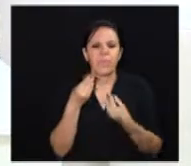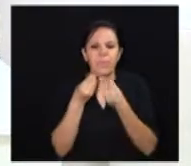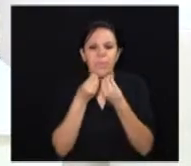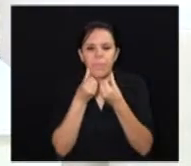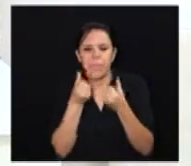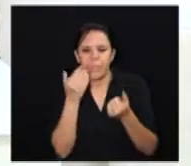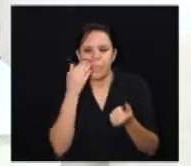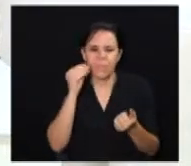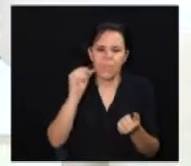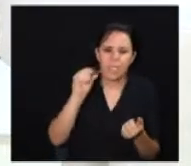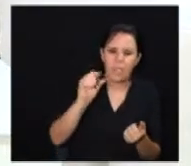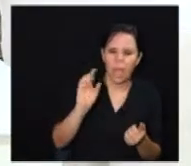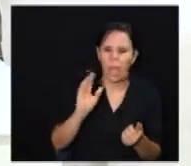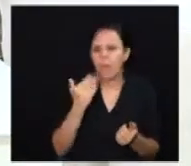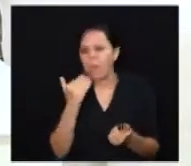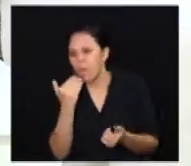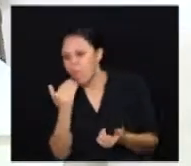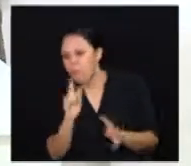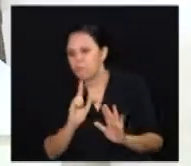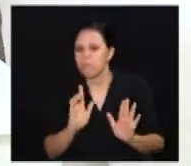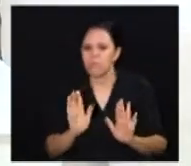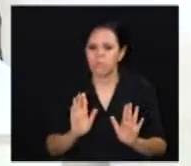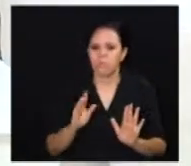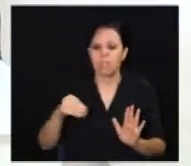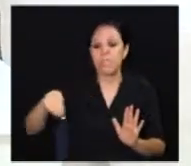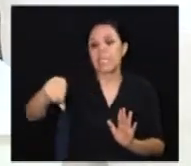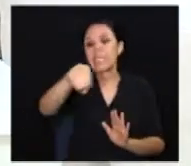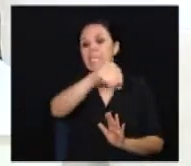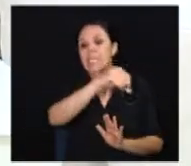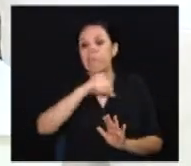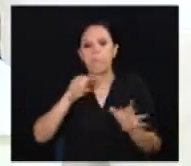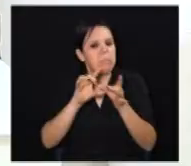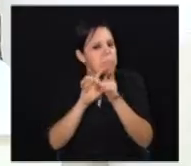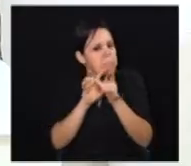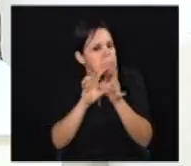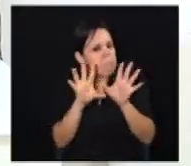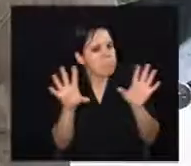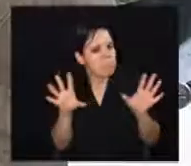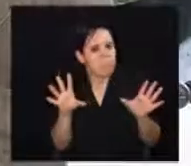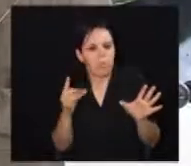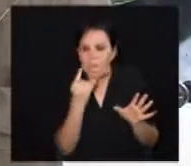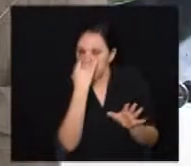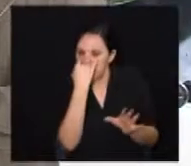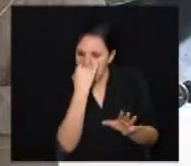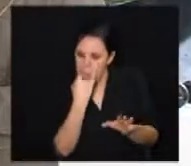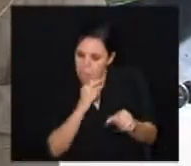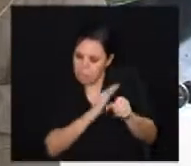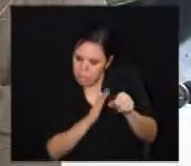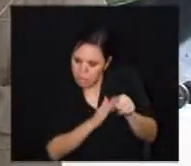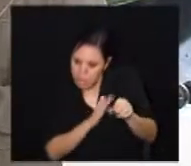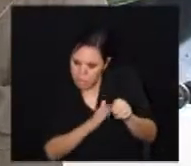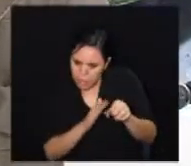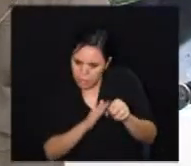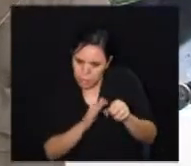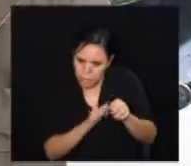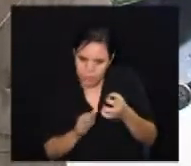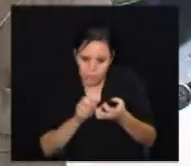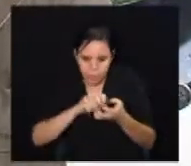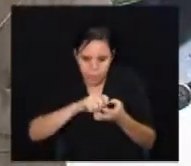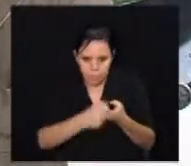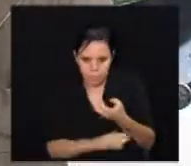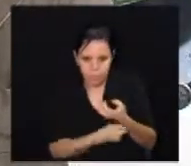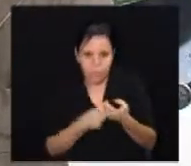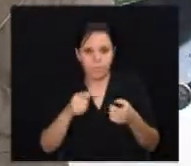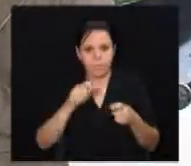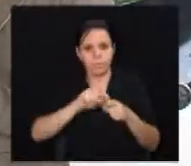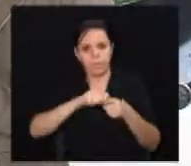salgado ou não, colocar pimenta ou não. Tempero é gosto. É questão de gosto. A cebola e o alho, eu gosto de entrar somente no final,